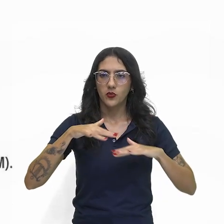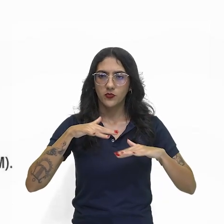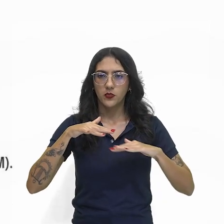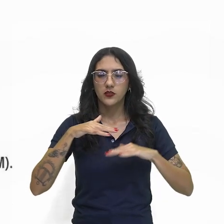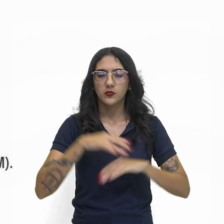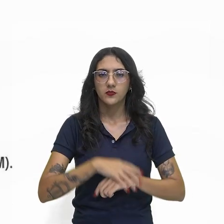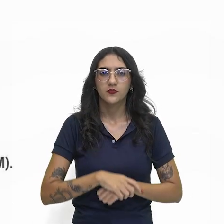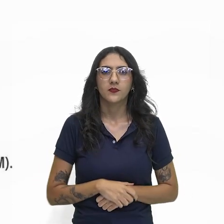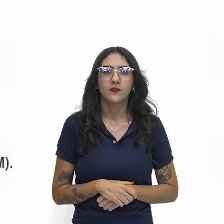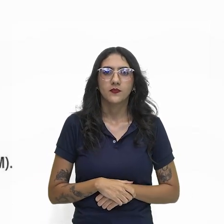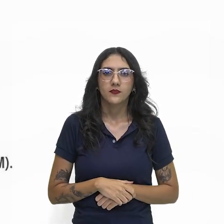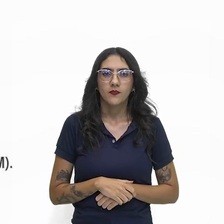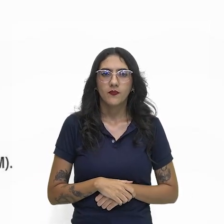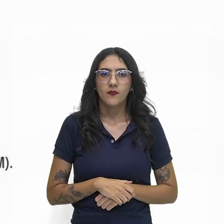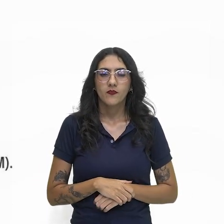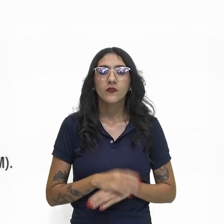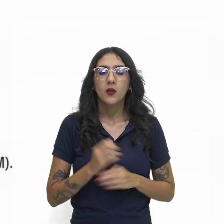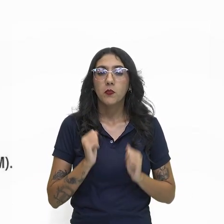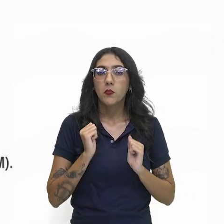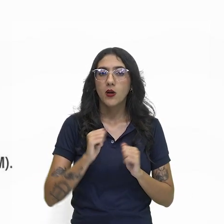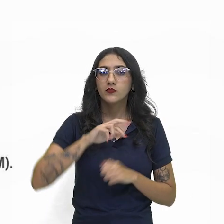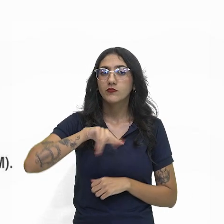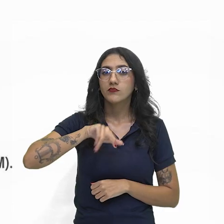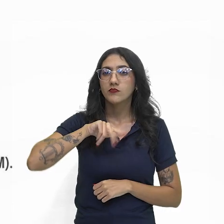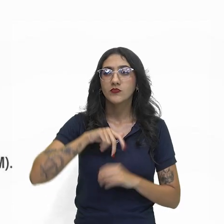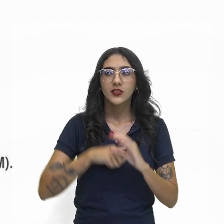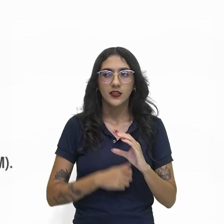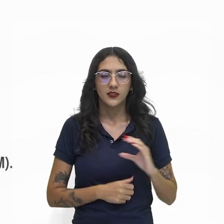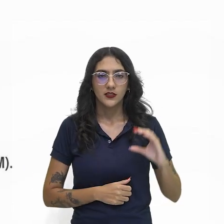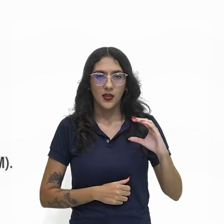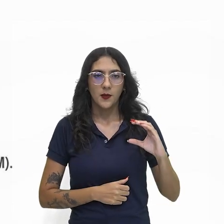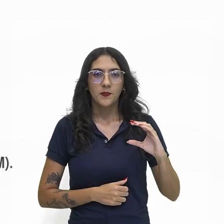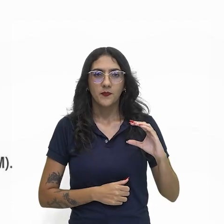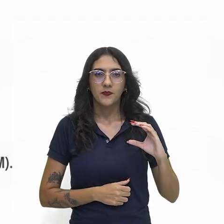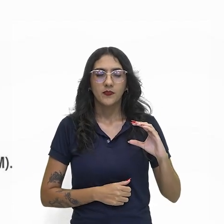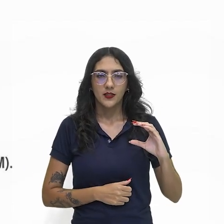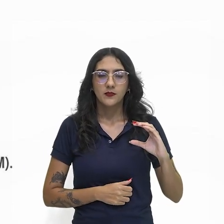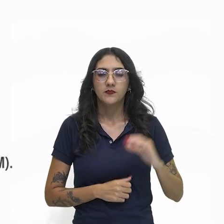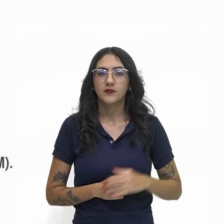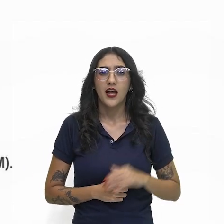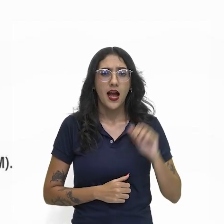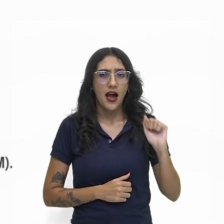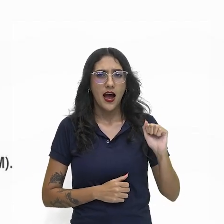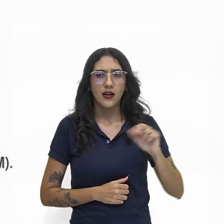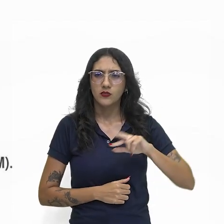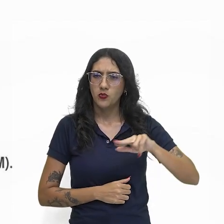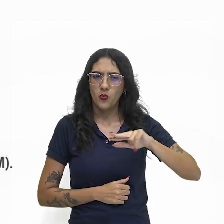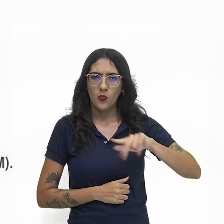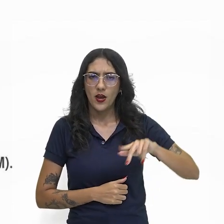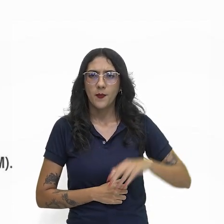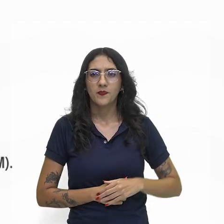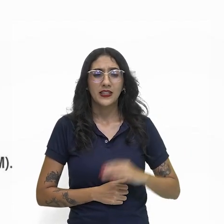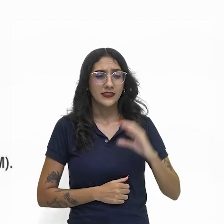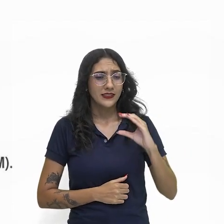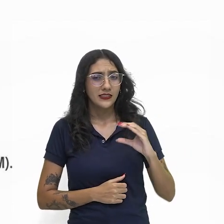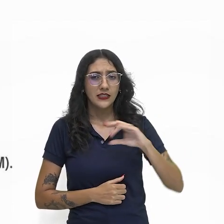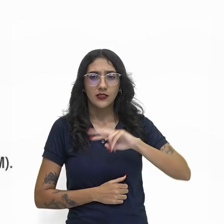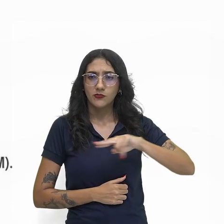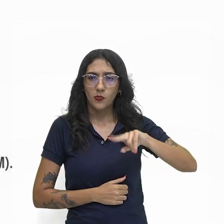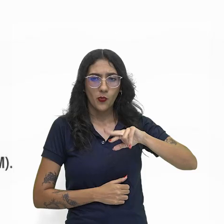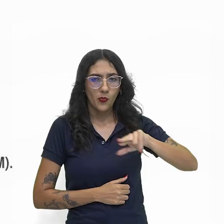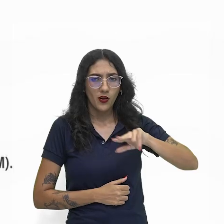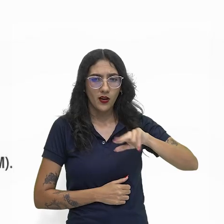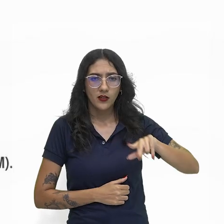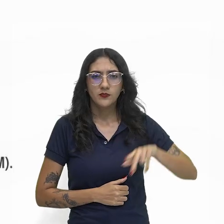também eliminar essa letra C aqui, a letra A não é, a letra C também não vai ser resposta para o meu